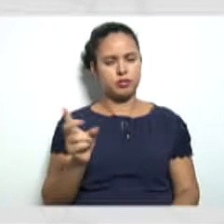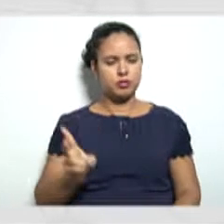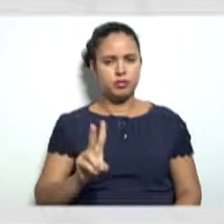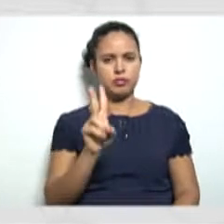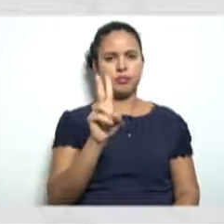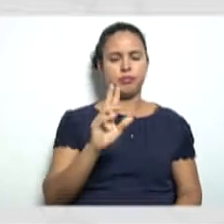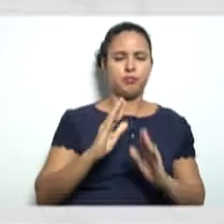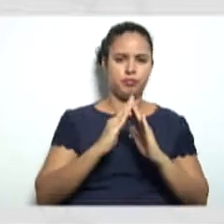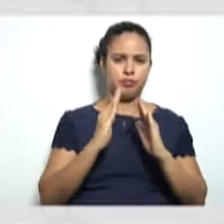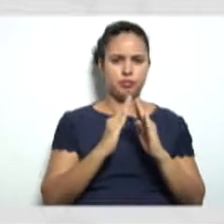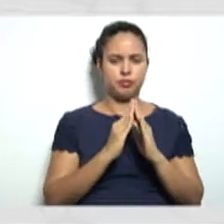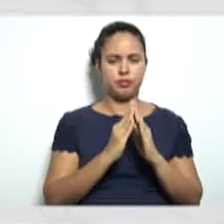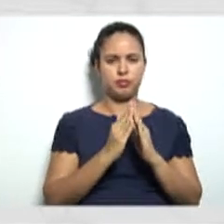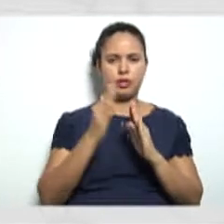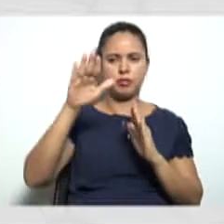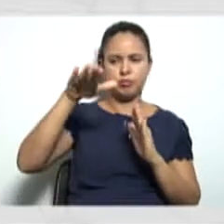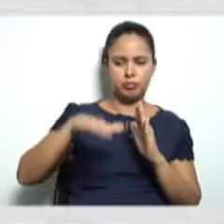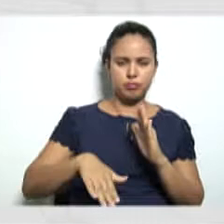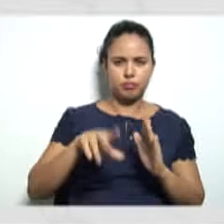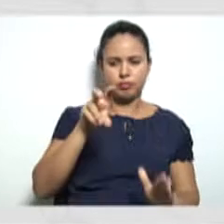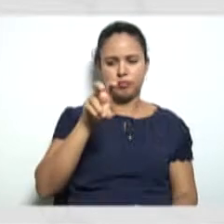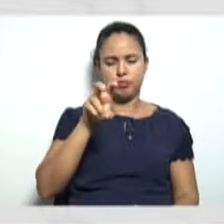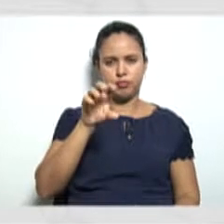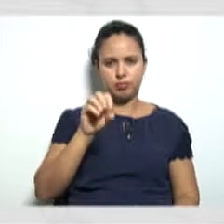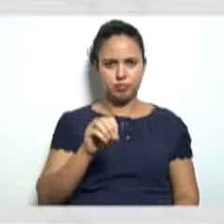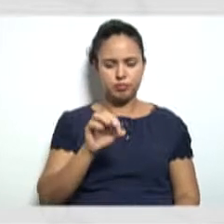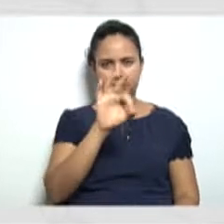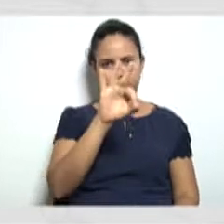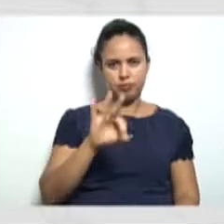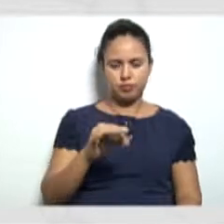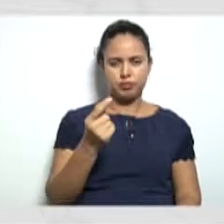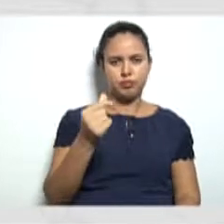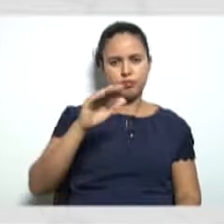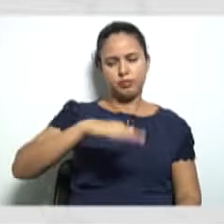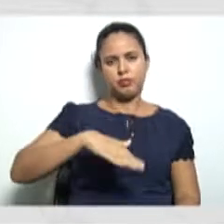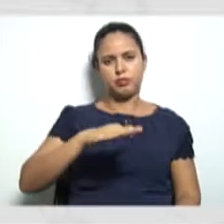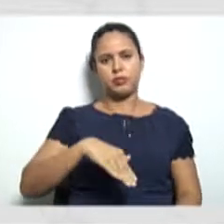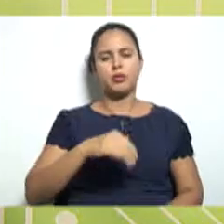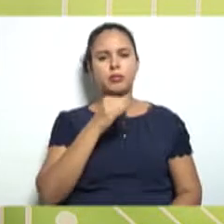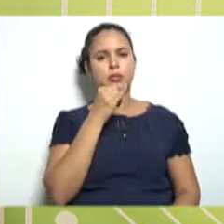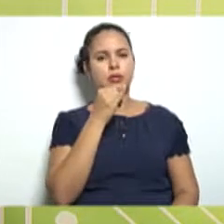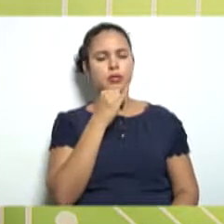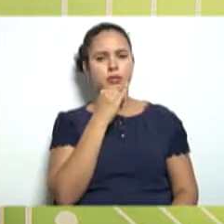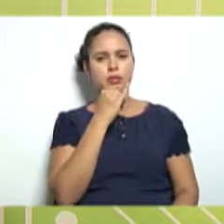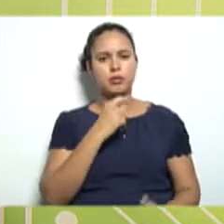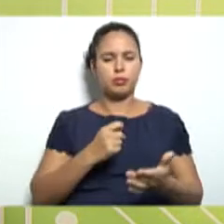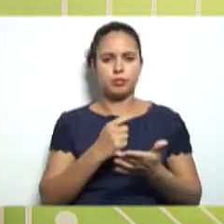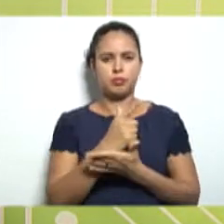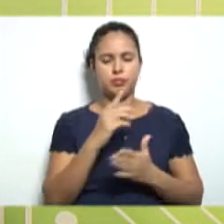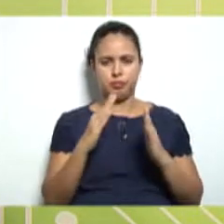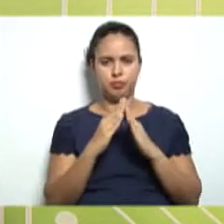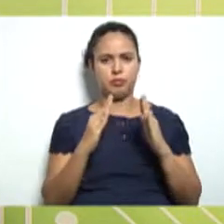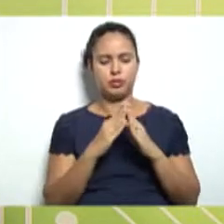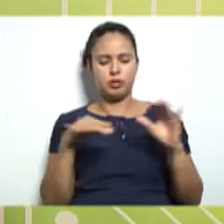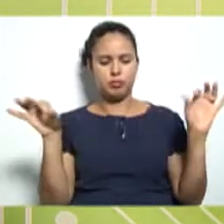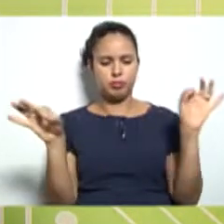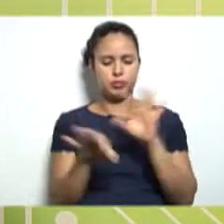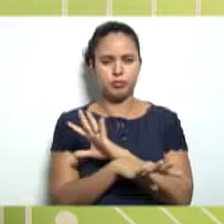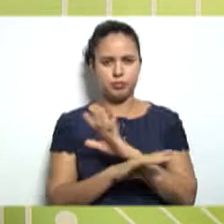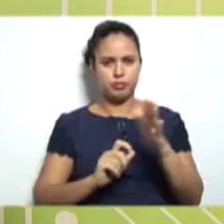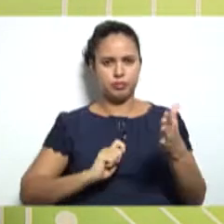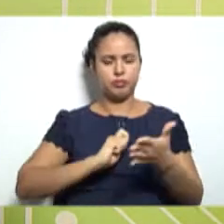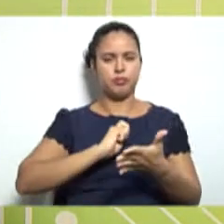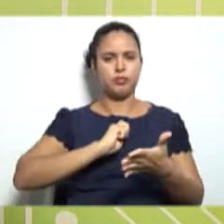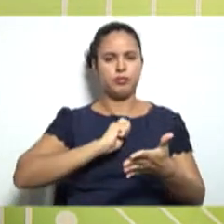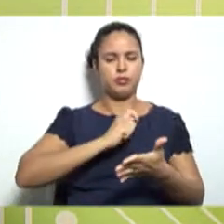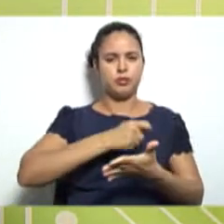até 50% menor do que encontrado no mercado imobiliário. Se fosse comprar uma casa pronta, você ia pagar R$100 mil, 150 mil, e se você